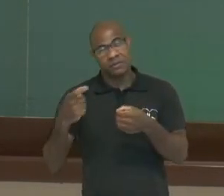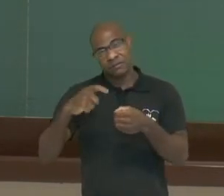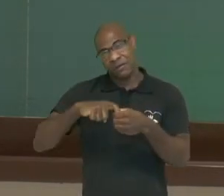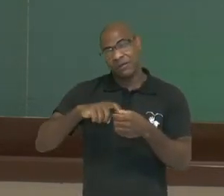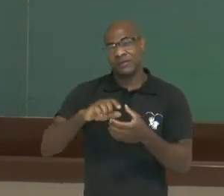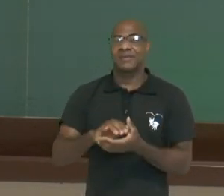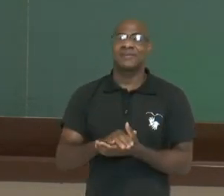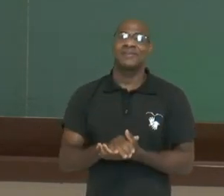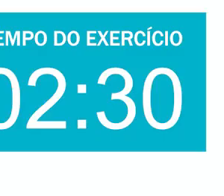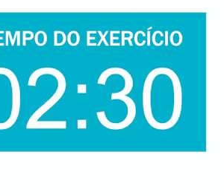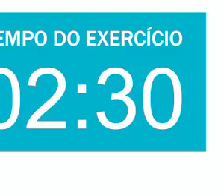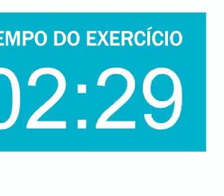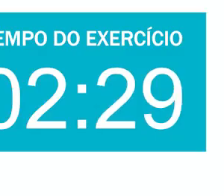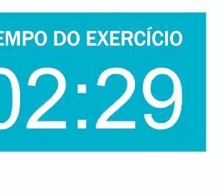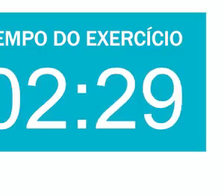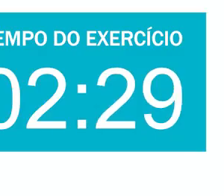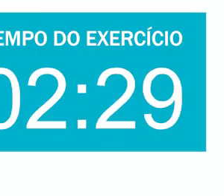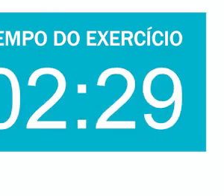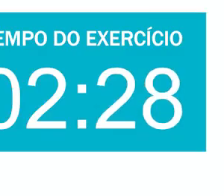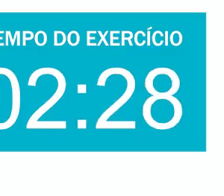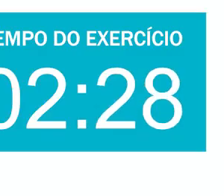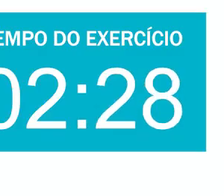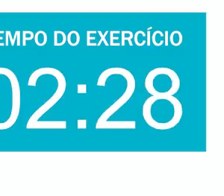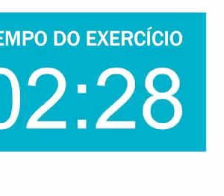lá, vai!